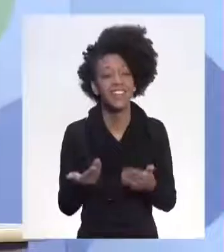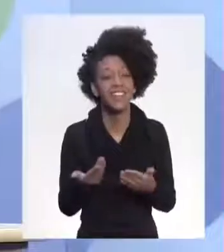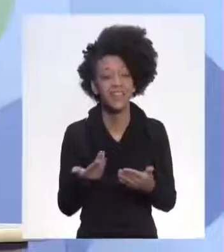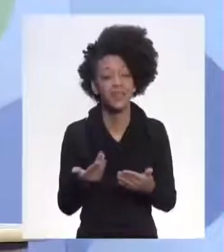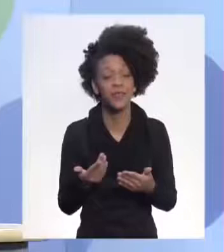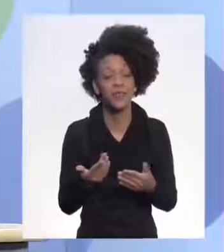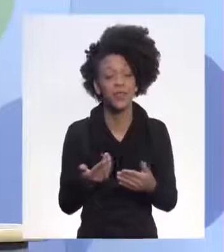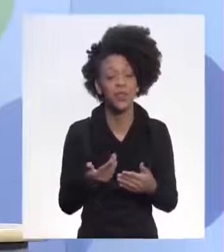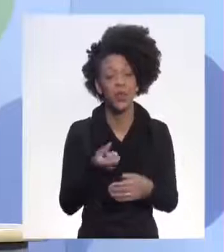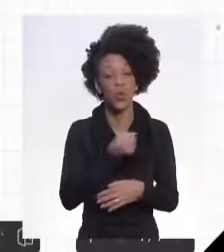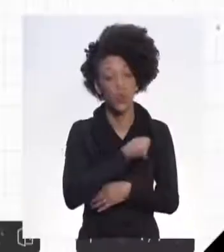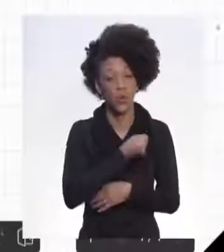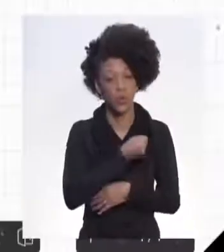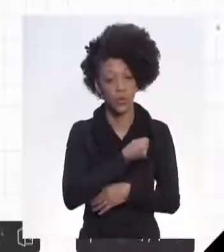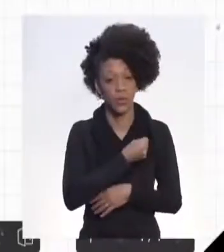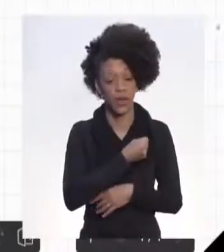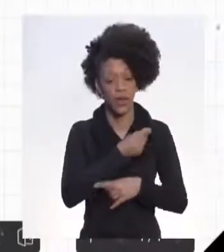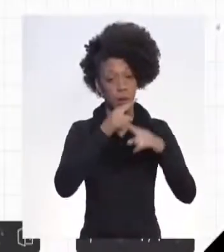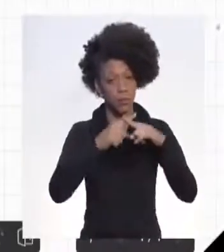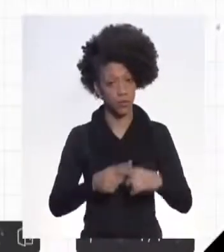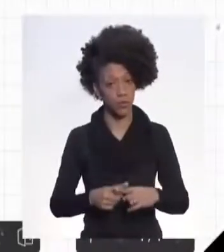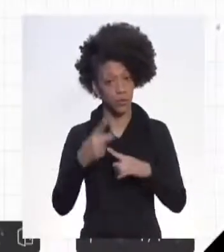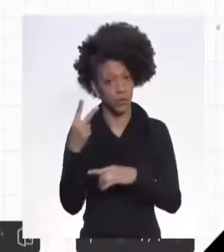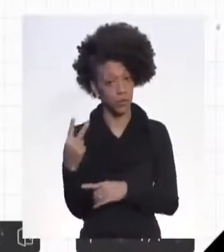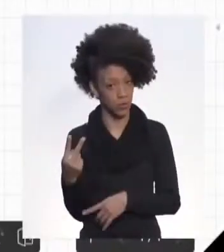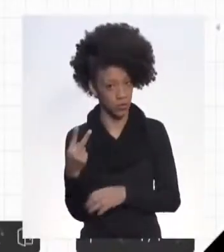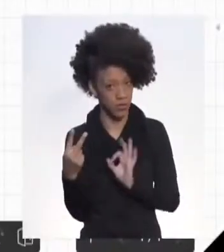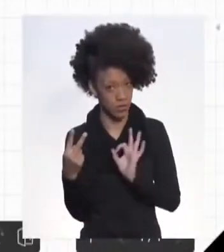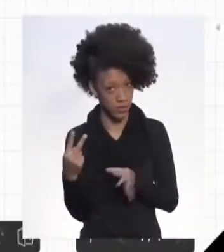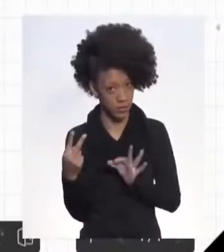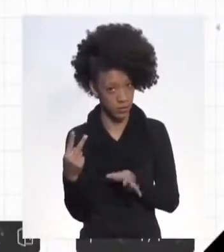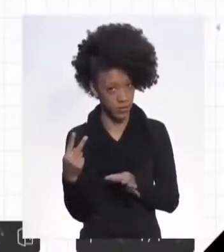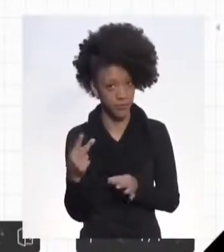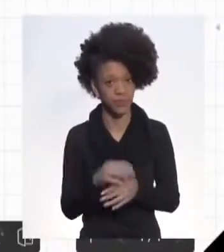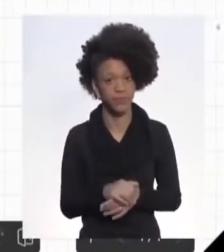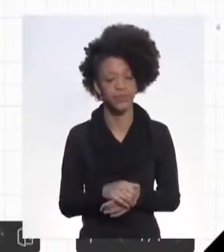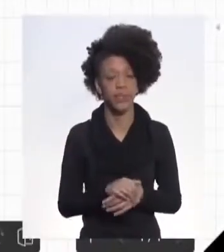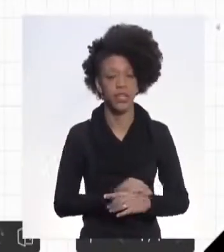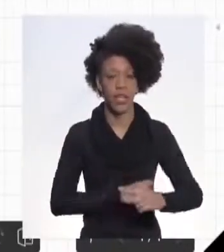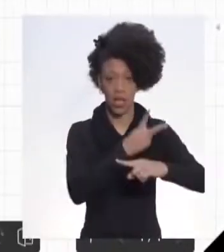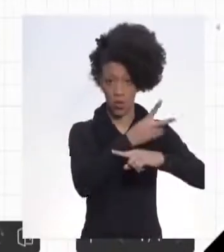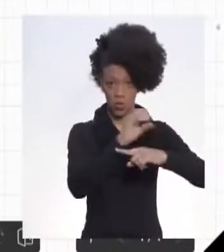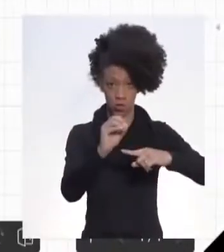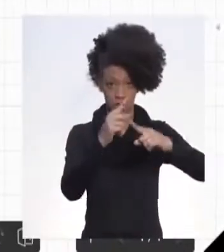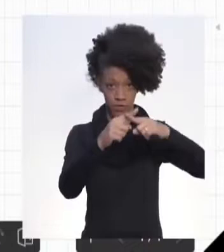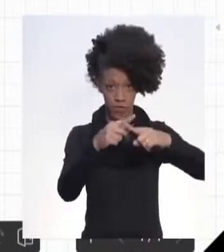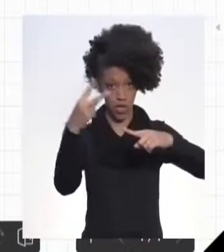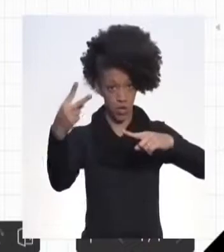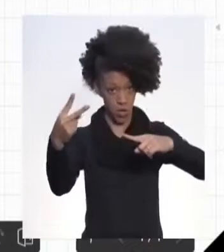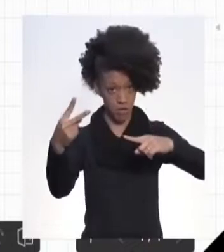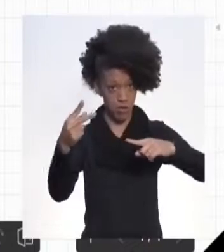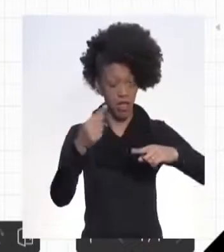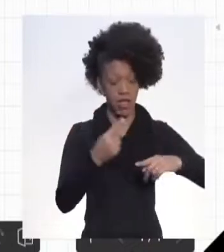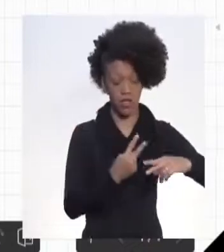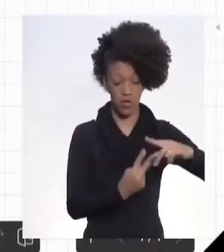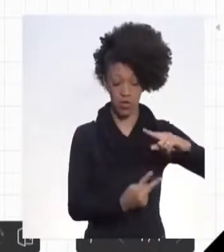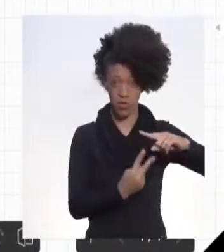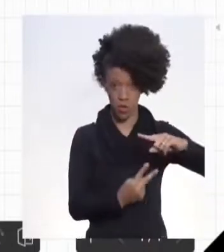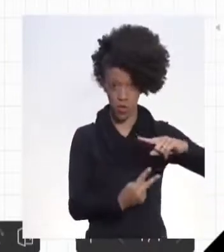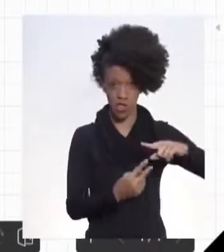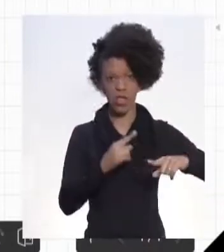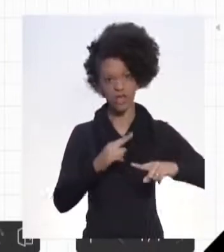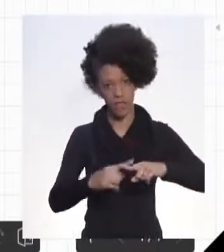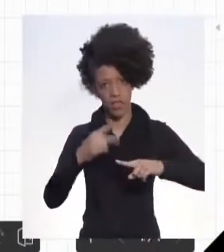numerador, ele multiplicou por 2, correto? E no denominador, ele fez a mesma coisa,